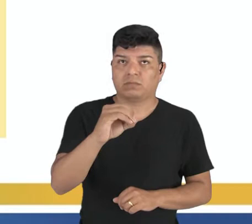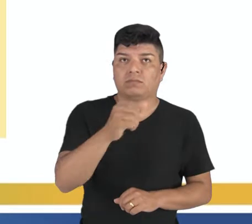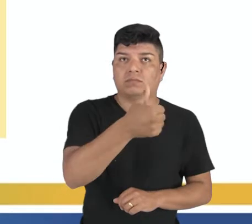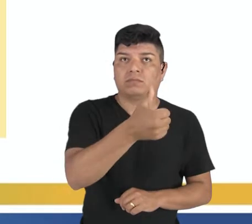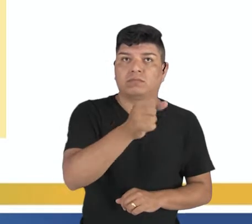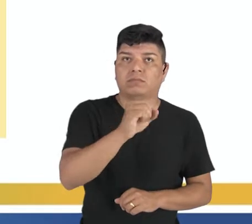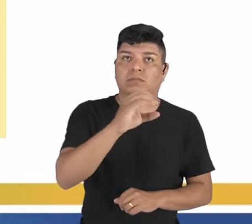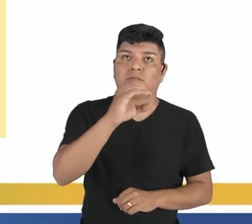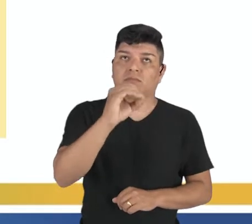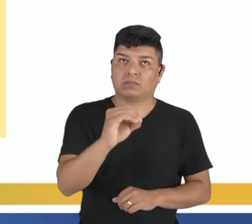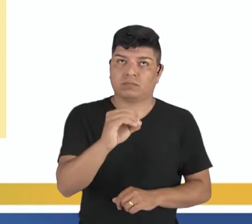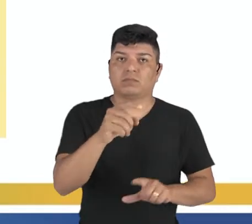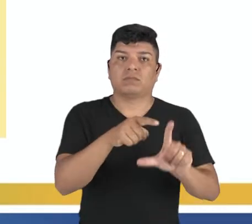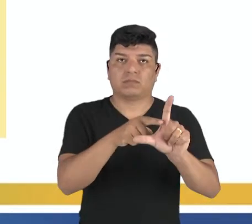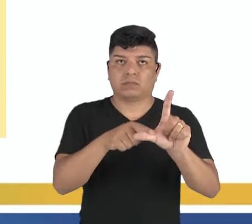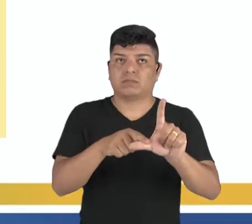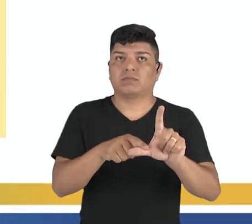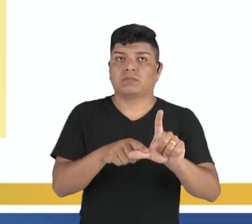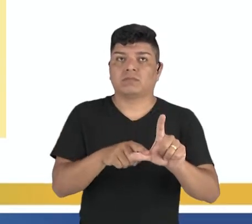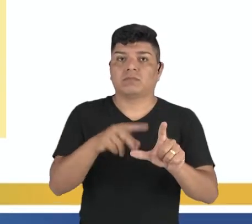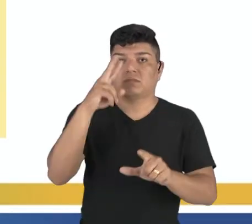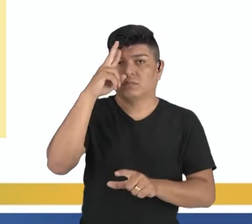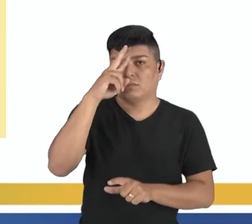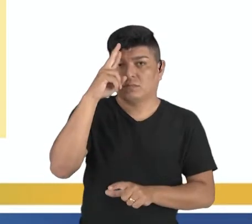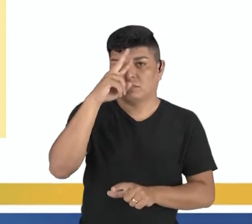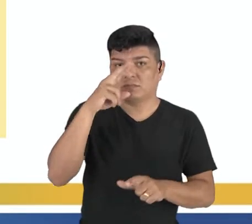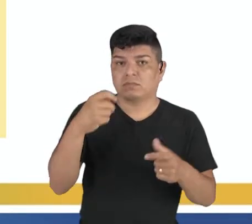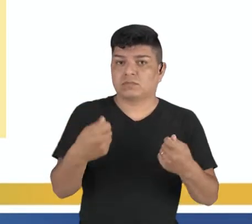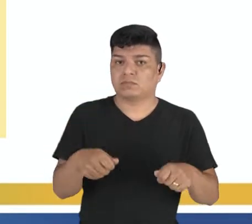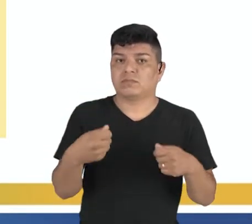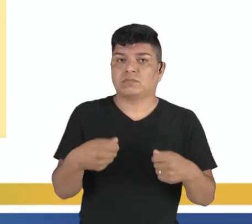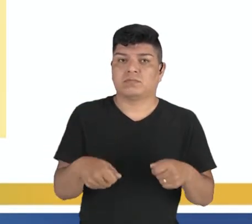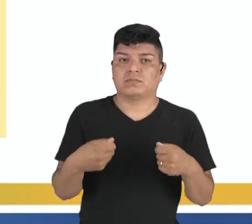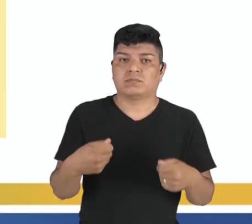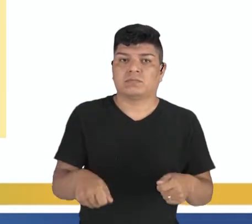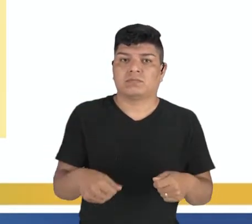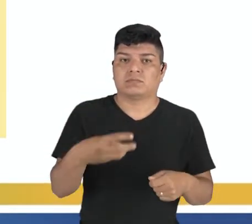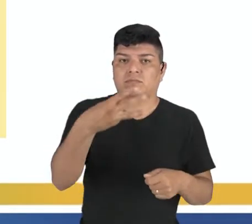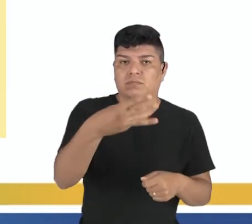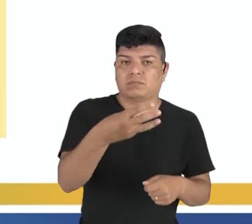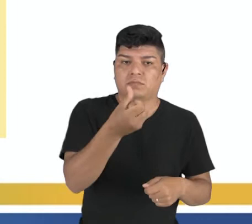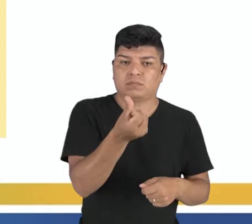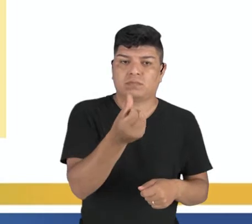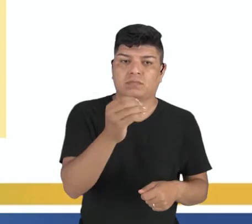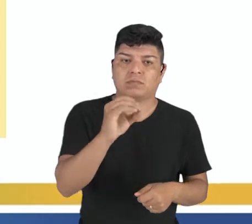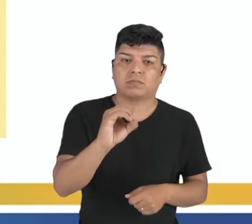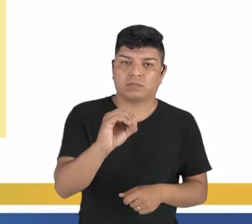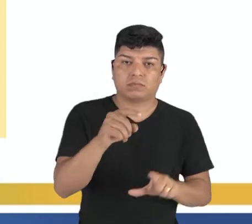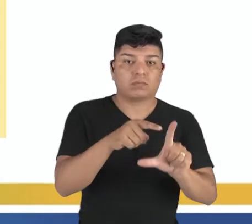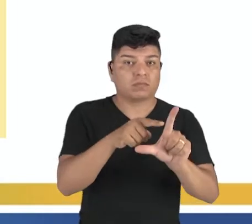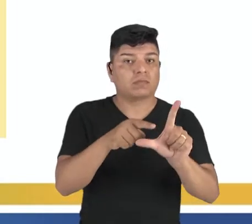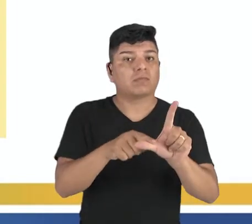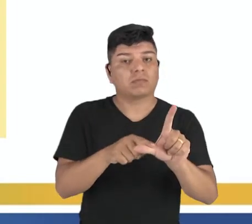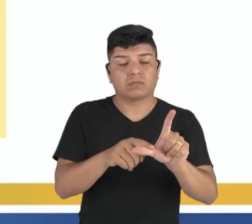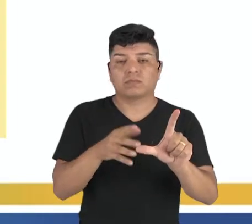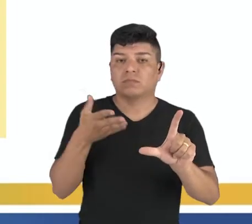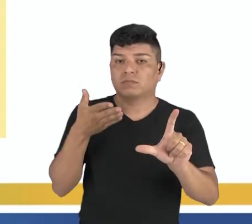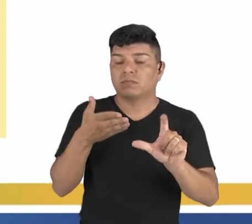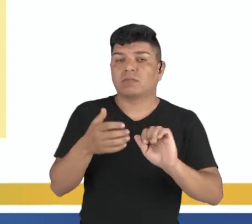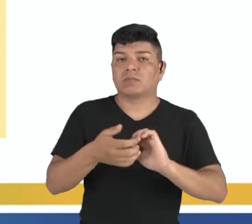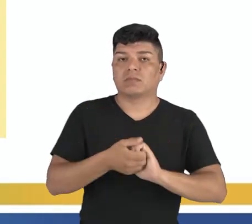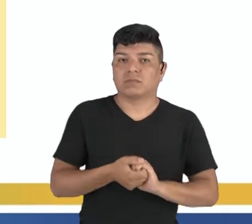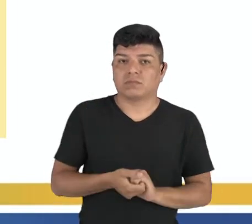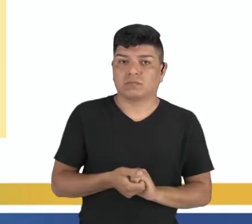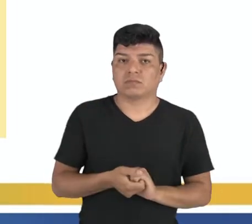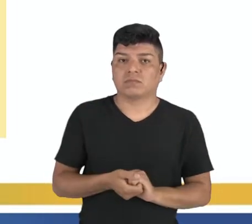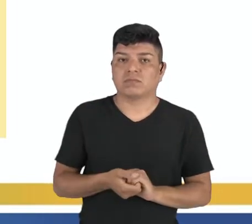graus. Então, chegou aí os 180 graus. Lembrando que tem que perfazer 360 graus, que essa é